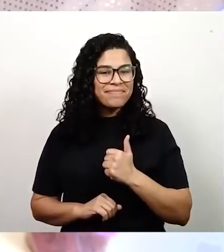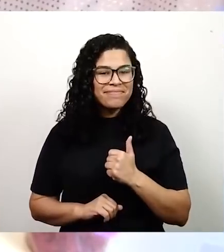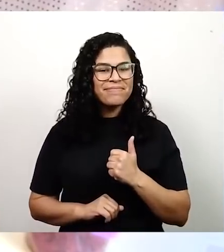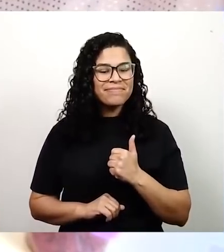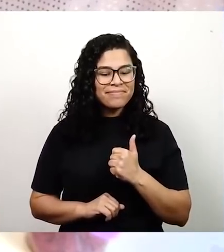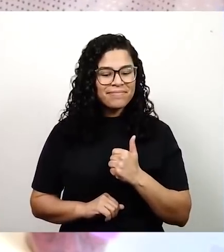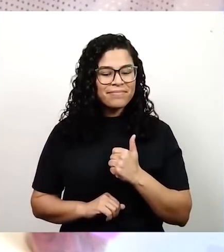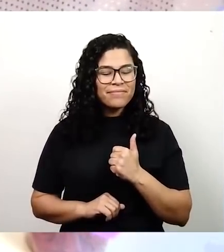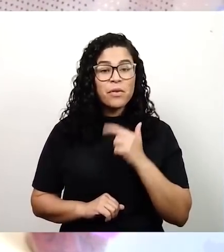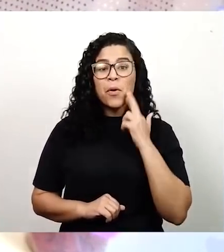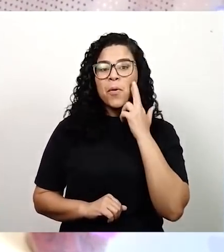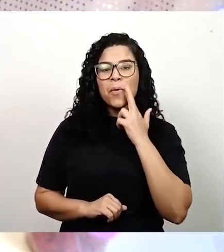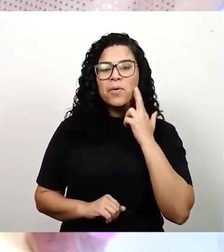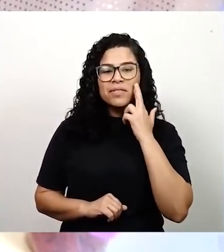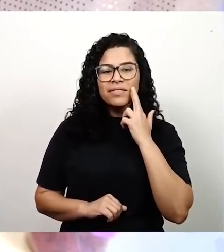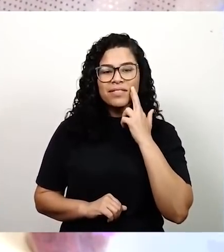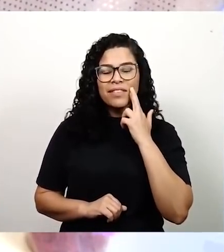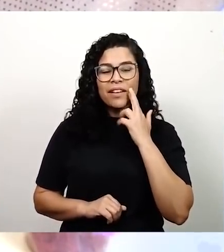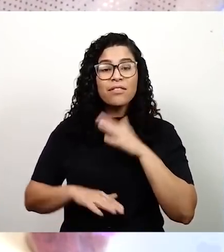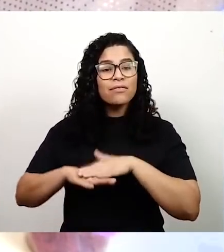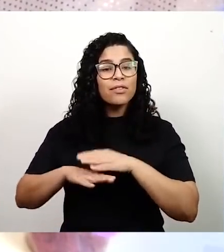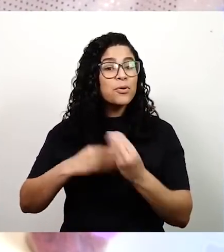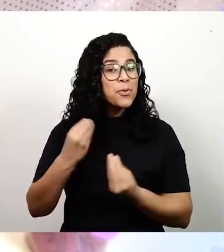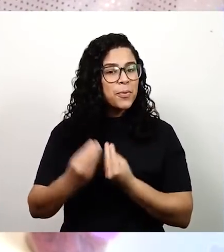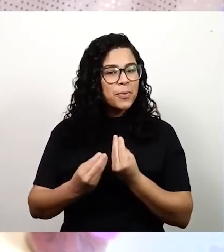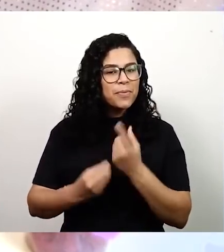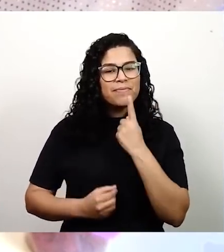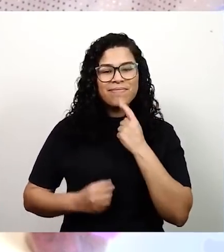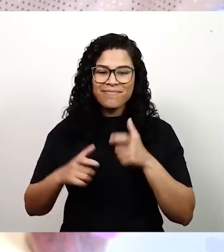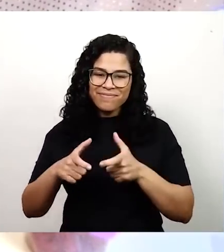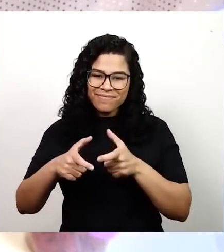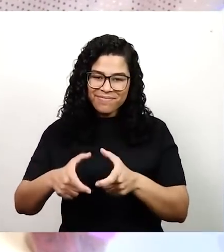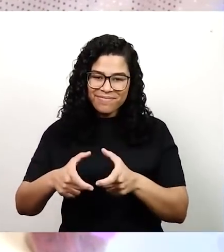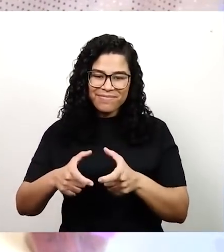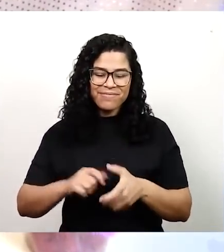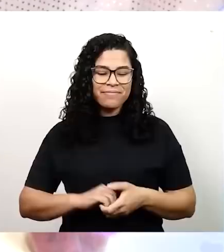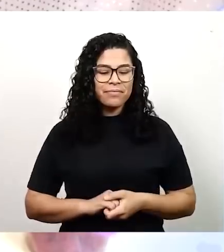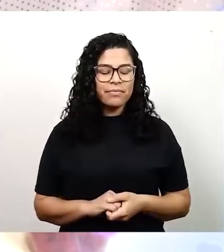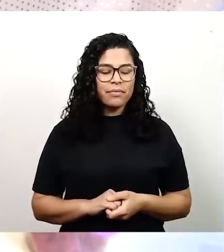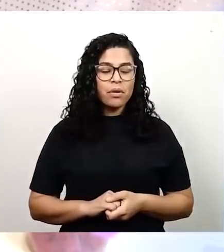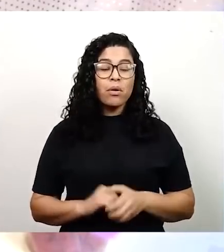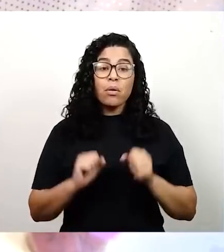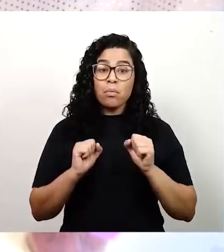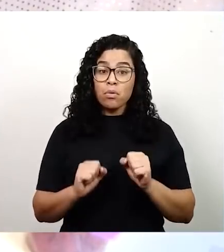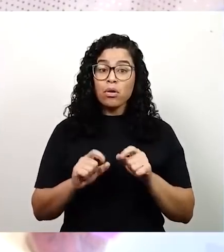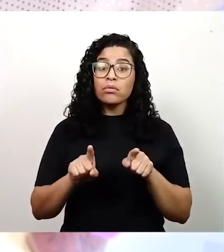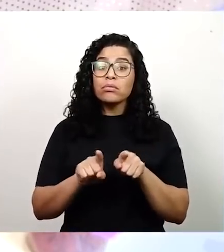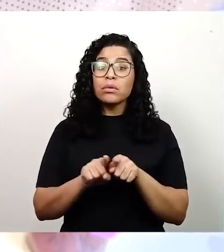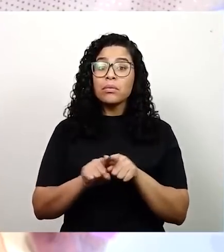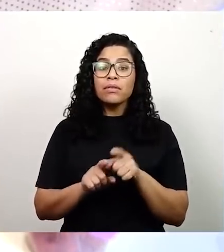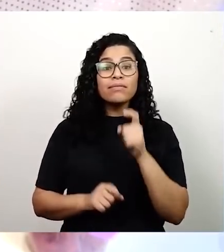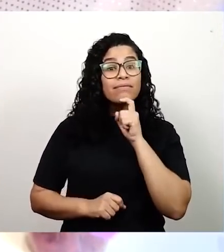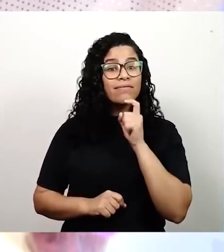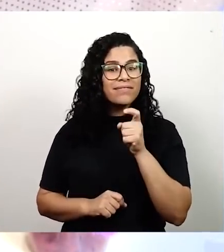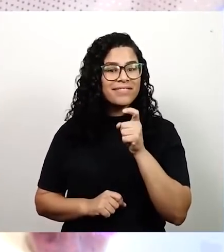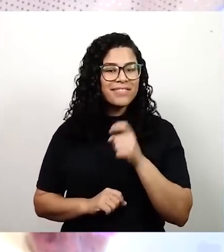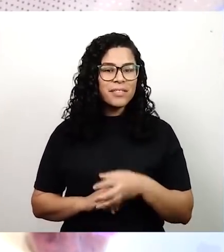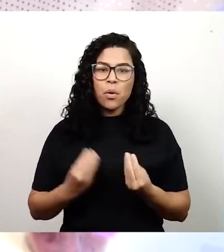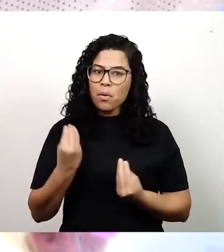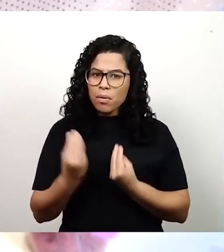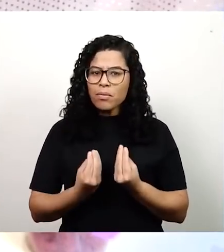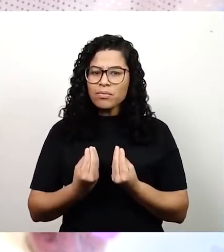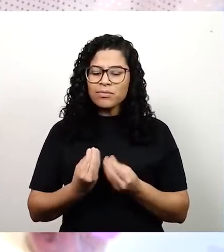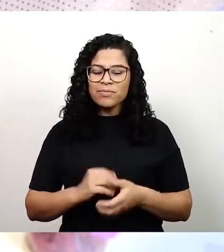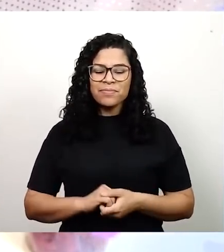Fica bonito, né? Essa tinta rosa foi feita com a beterraba. Podemos também fazer